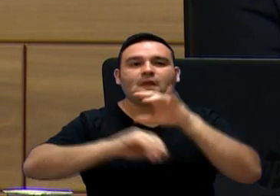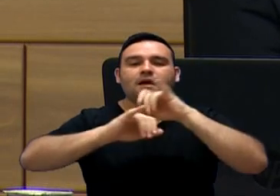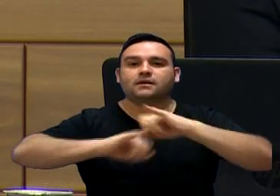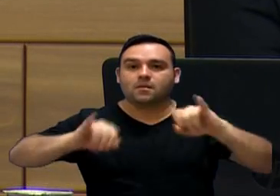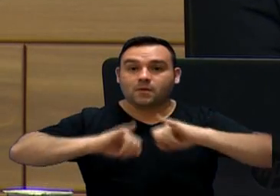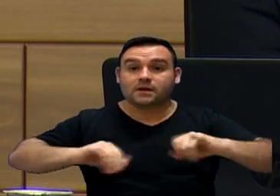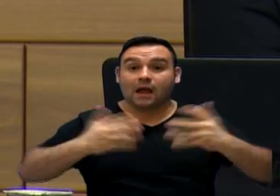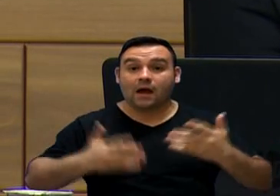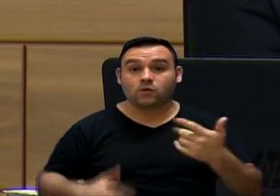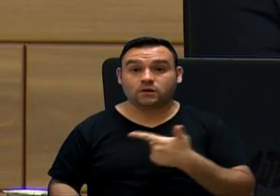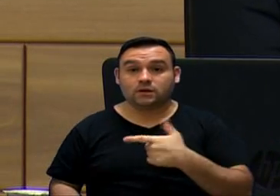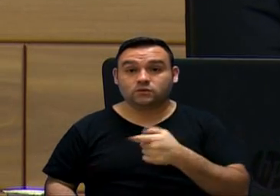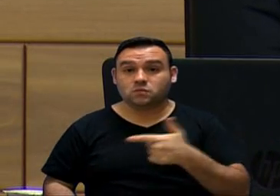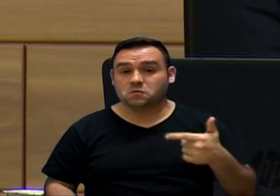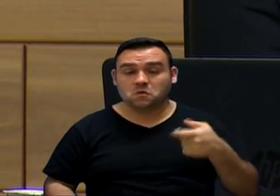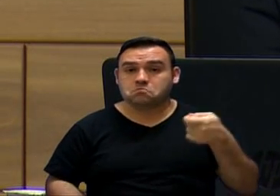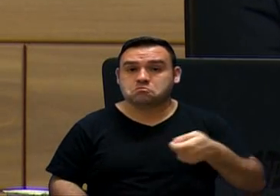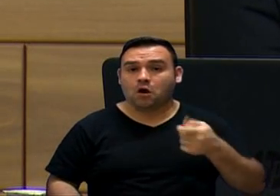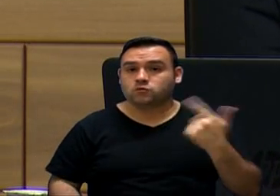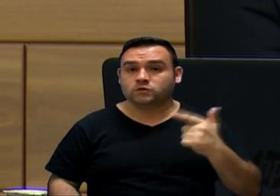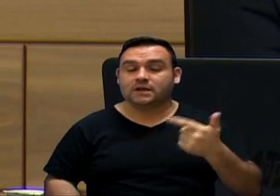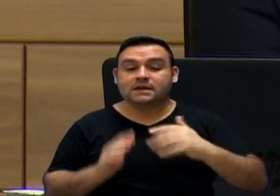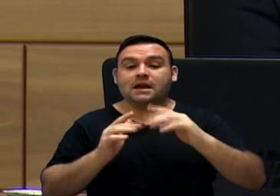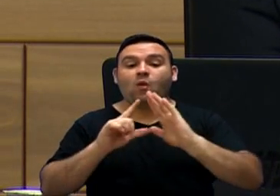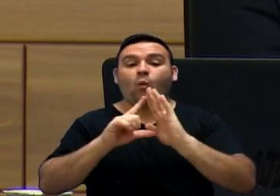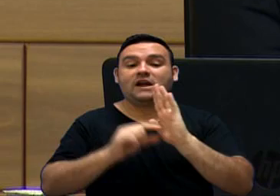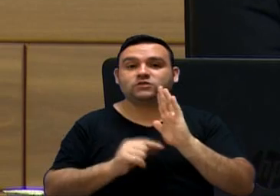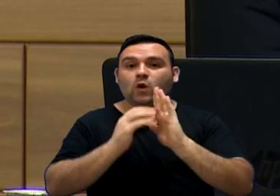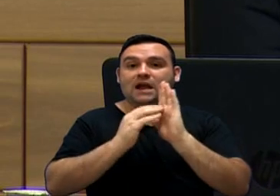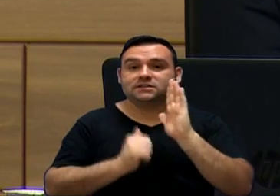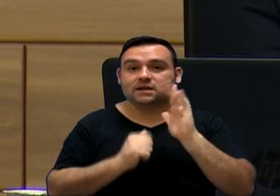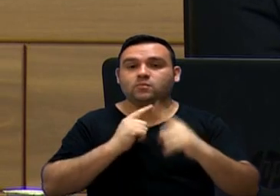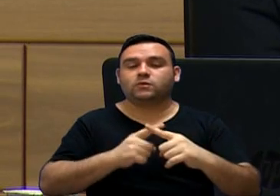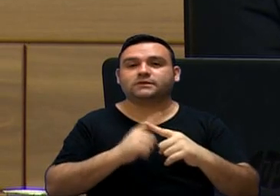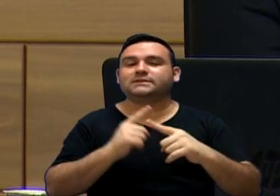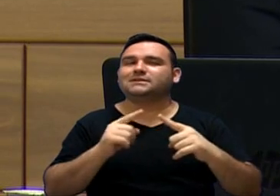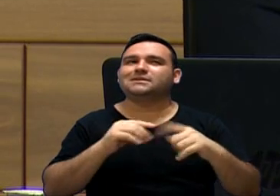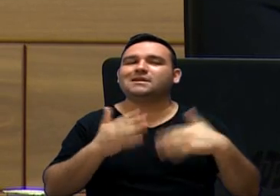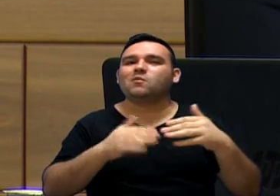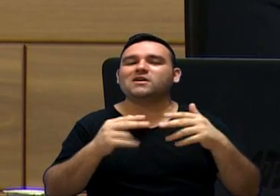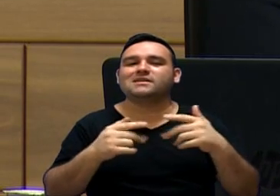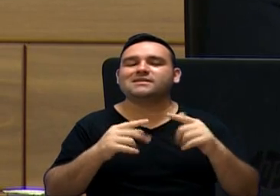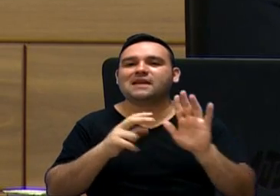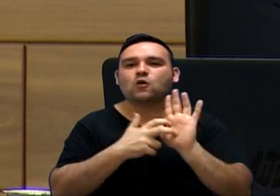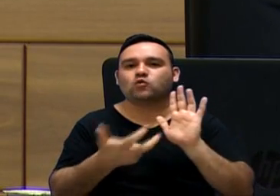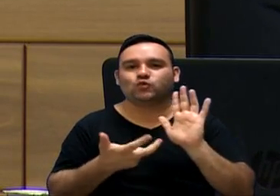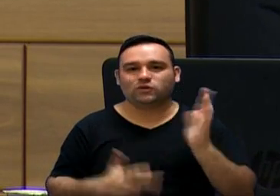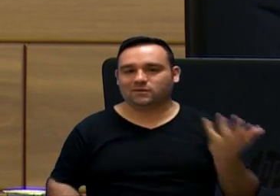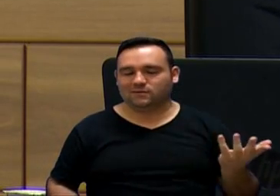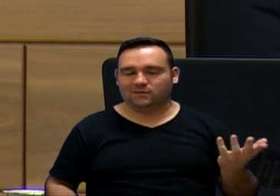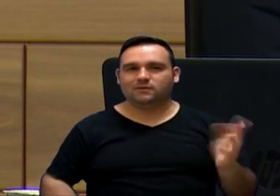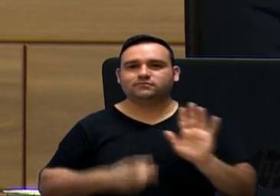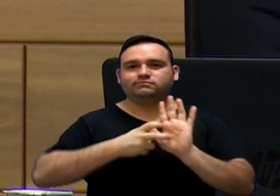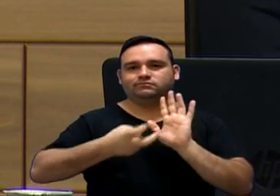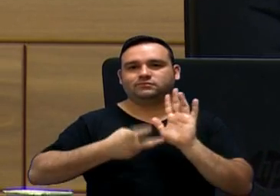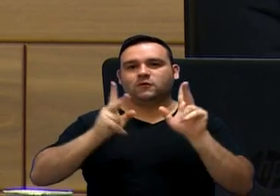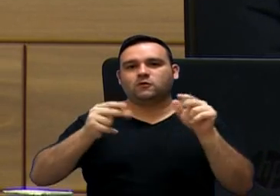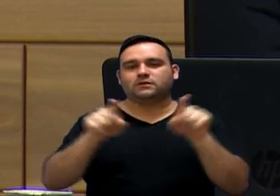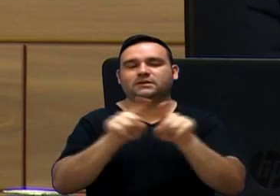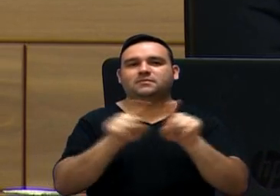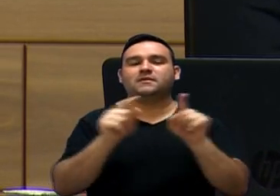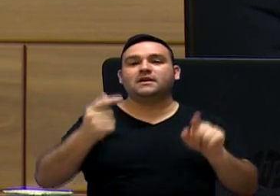E agora, em 2022, não. Então, eu tive que tirar todo o artigo, porque senão dava inconstitucional. No caso, é também